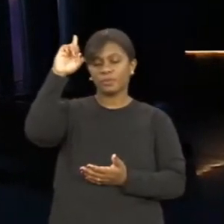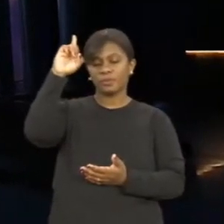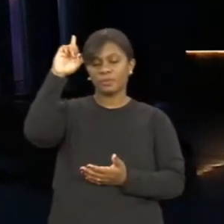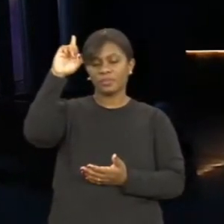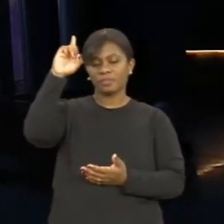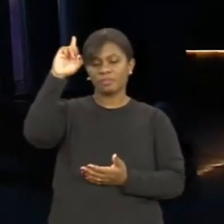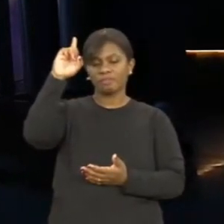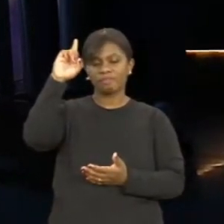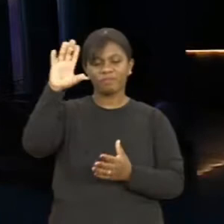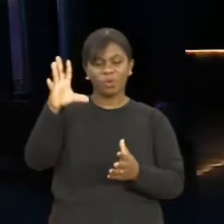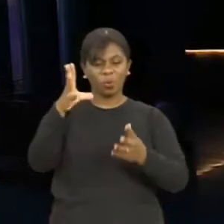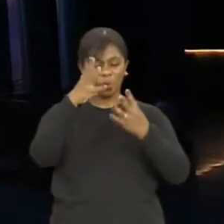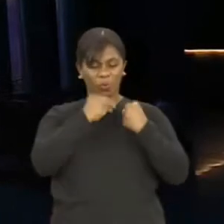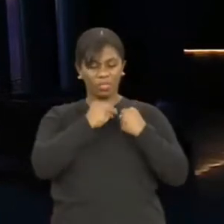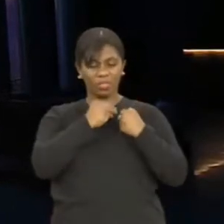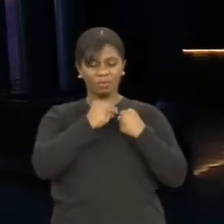contaminou seus olhos,